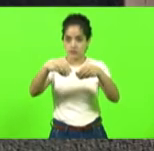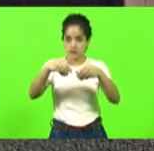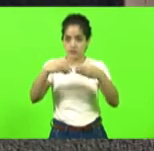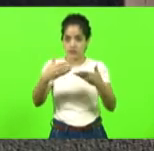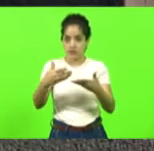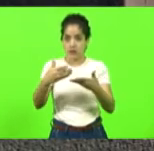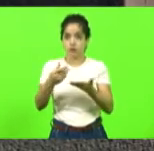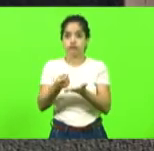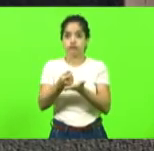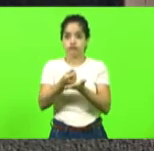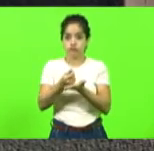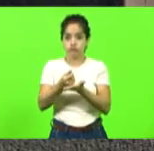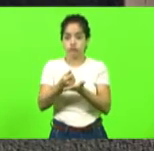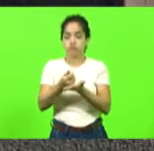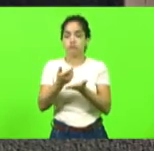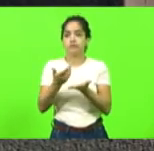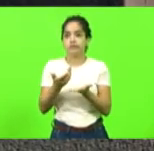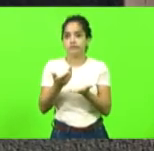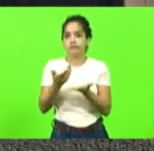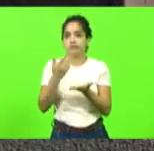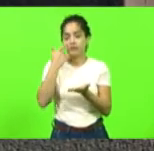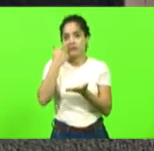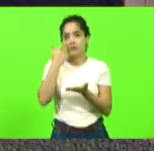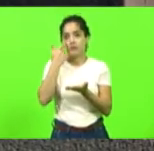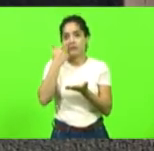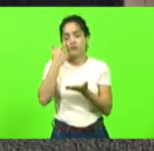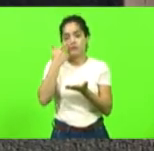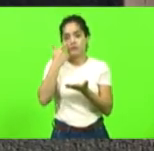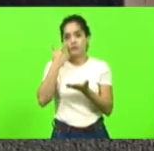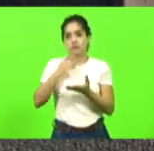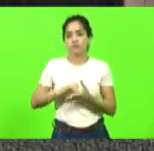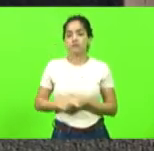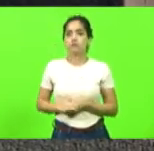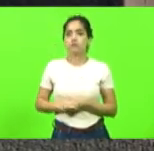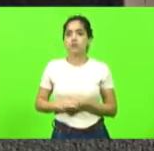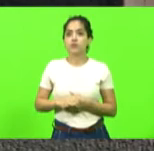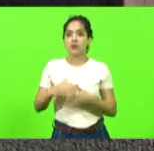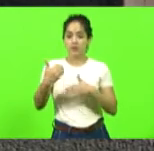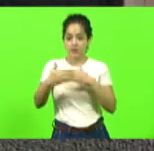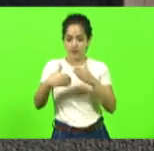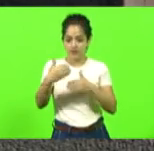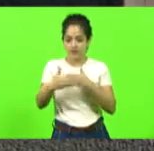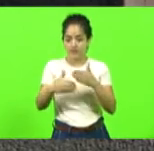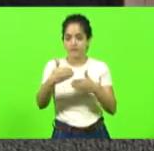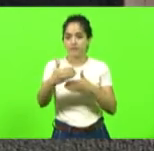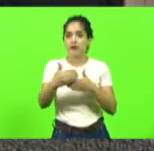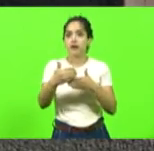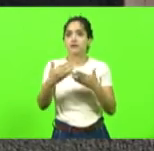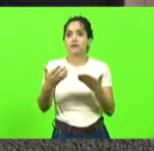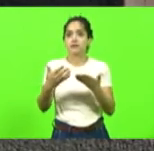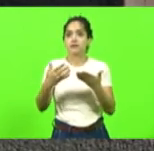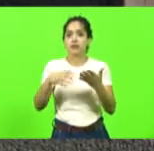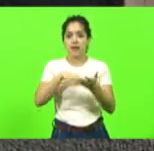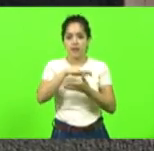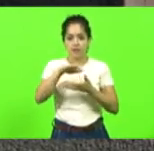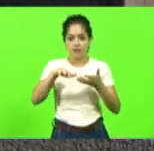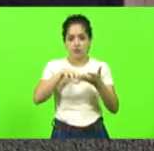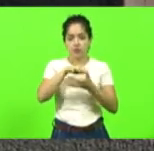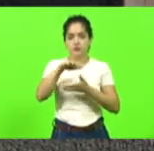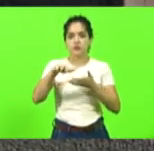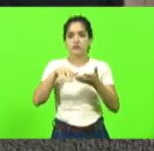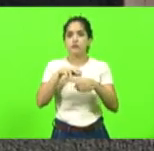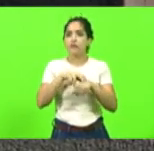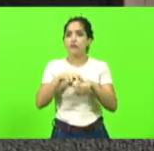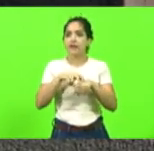capital, né, em plena fase de implementação da chamada Revolução Verde,